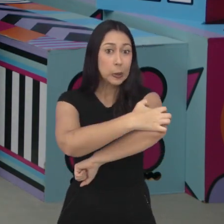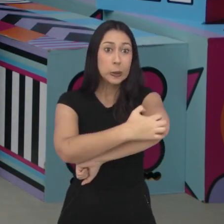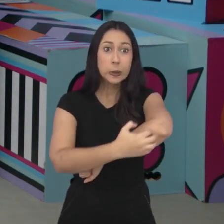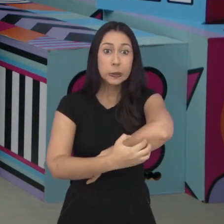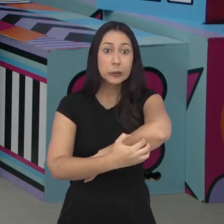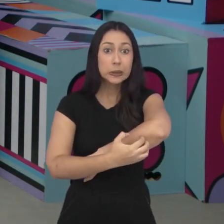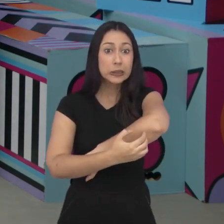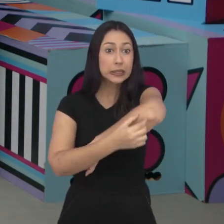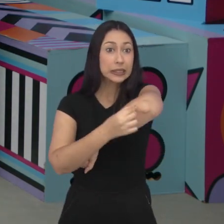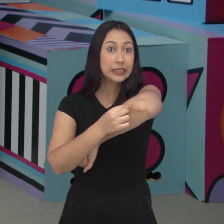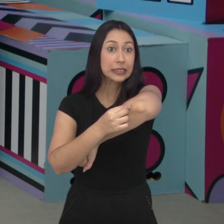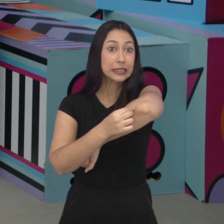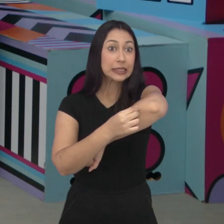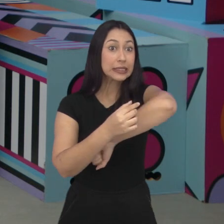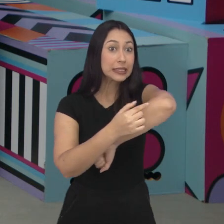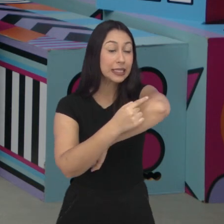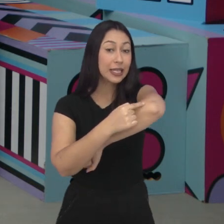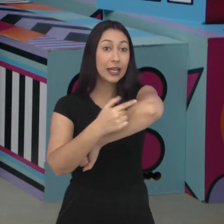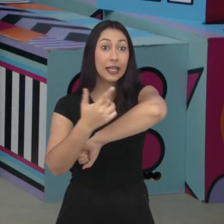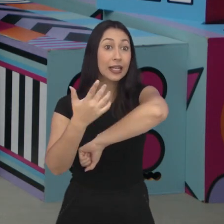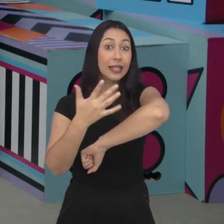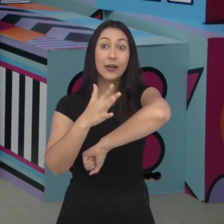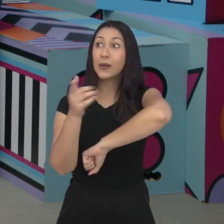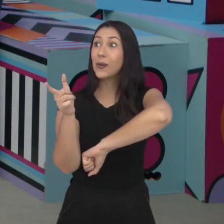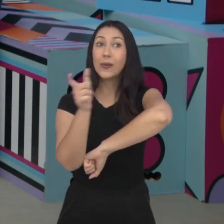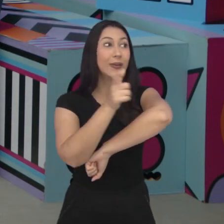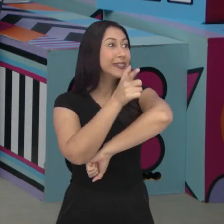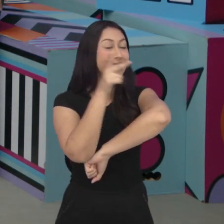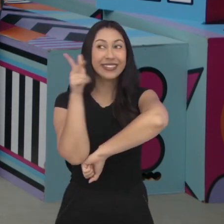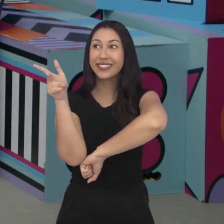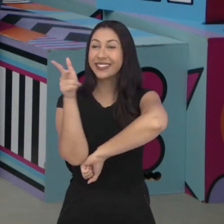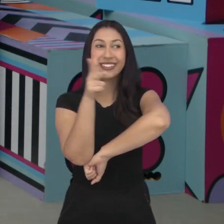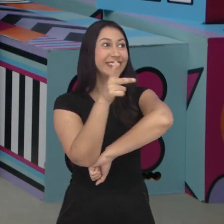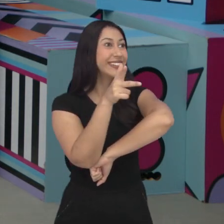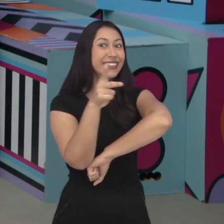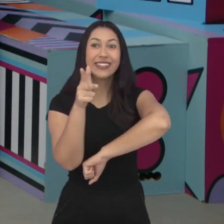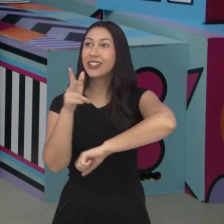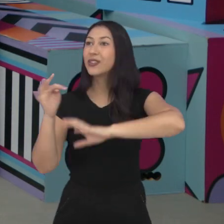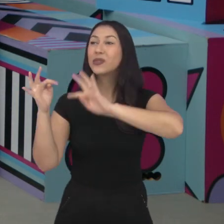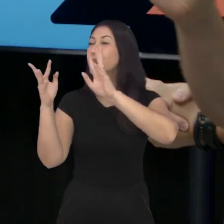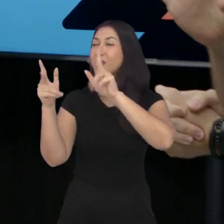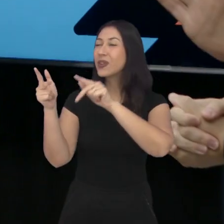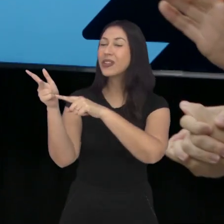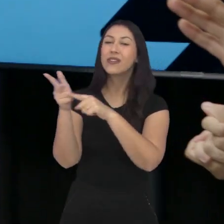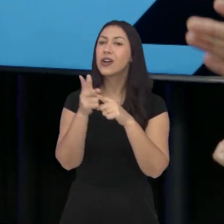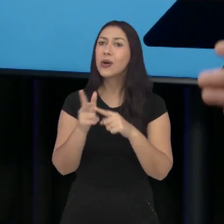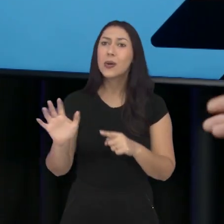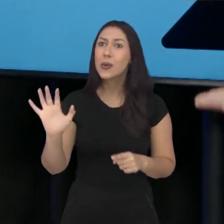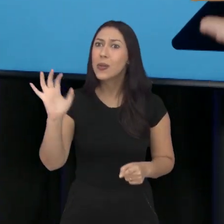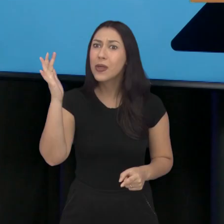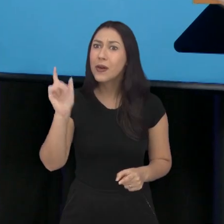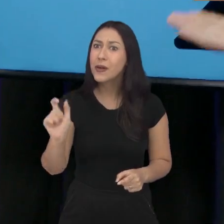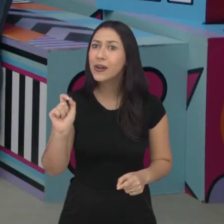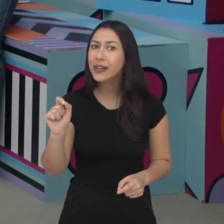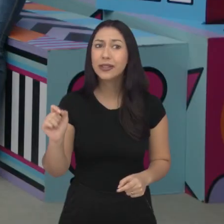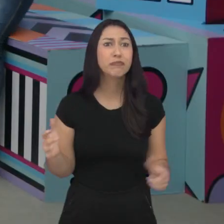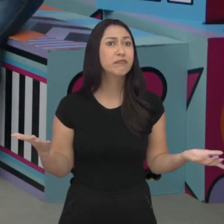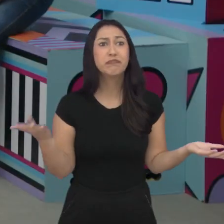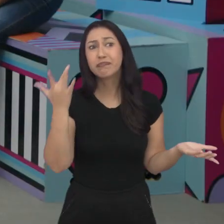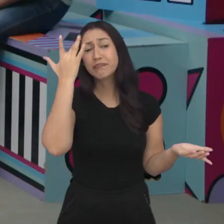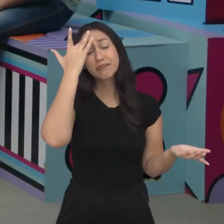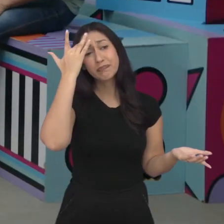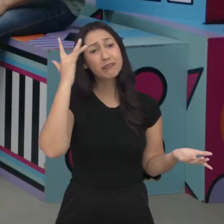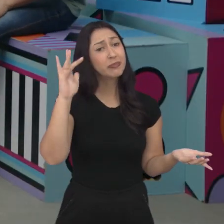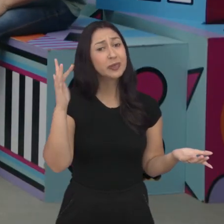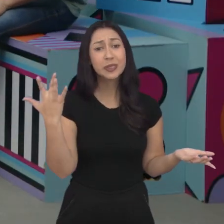camisa rasgada, mas a gente vê aí. Qual é a câmera? Eu não sei, vou olhar para essa, olhar para aquela, mas todas, olha, tá são aqui, todas suas. O que aconteceu aí, rapaz?